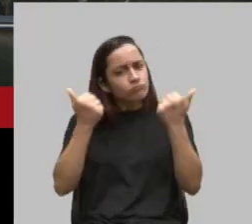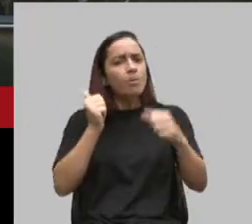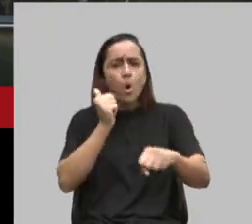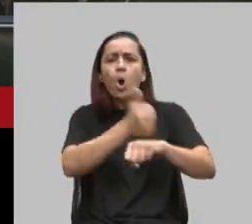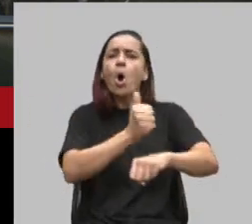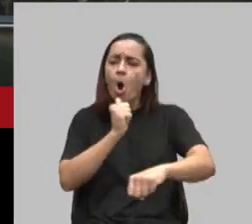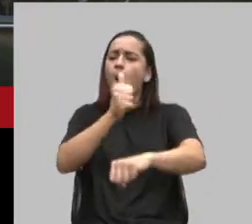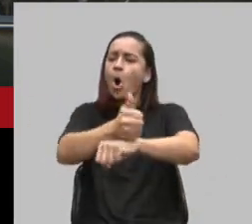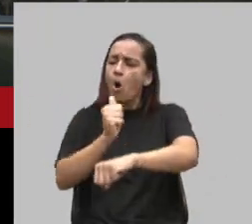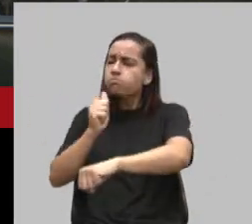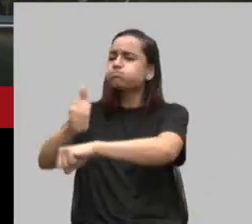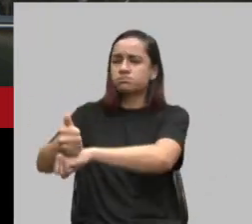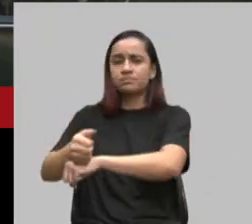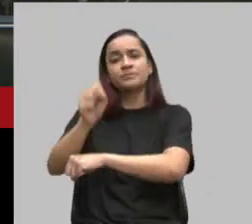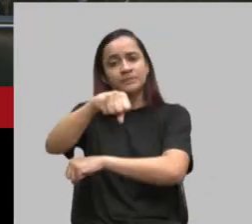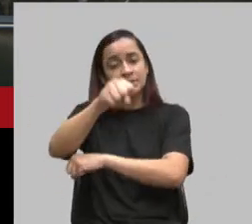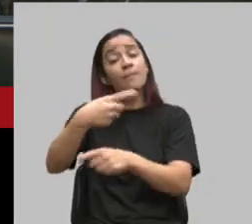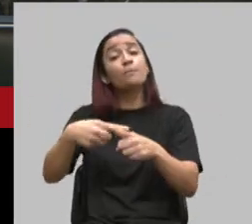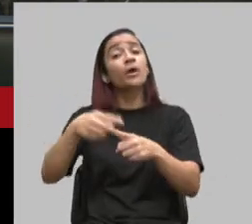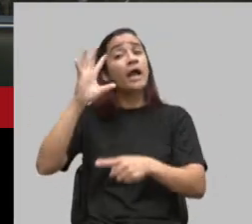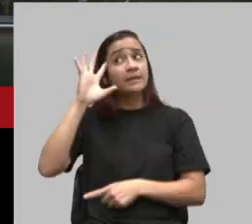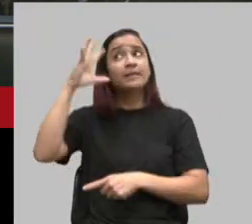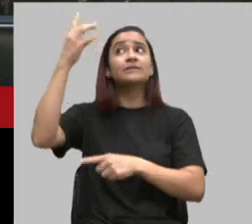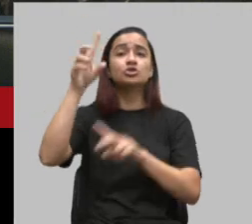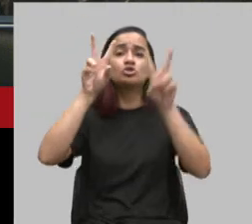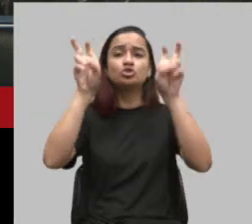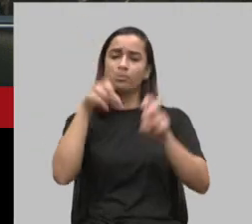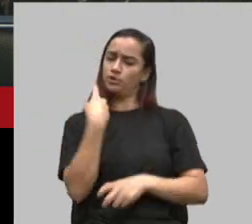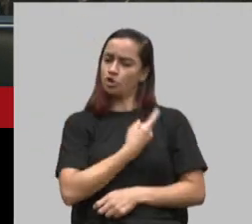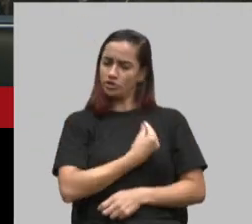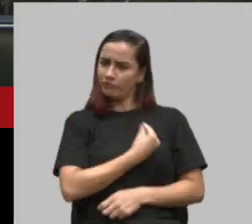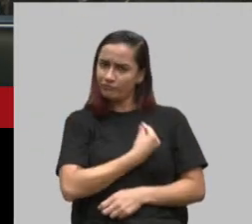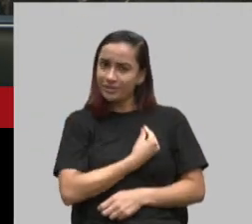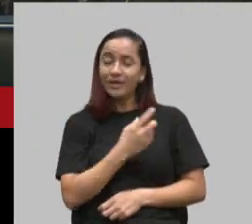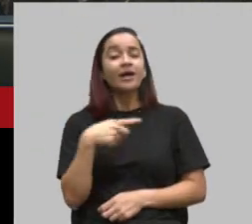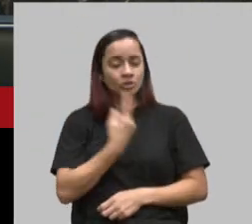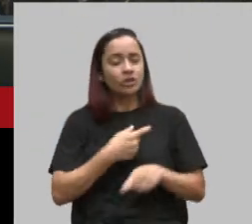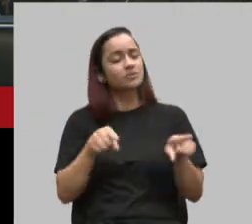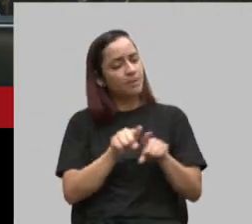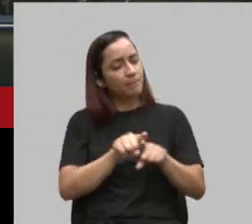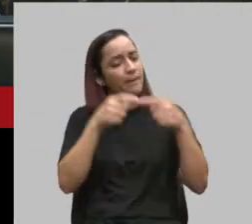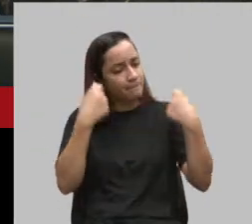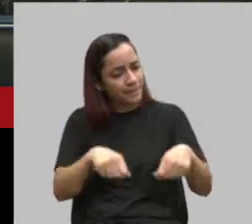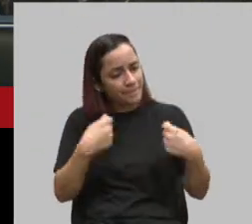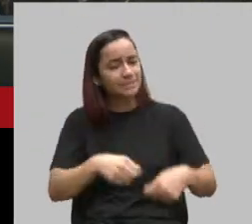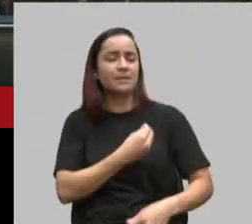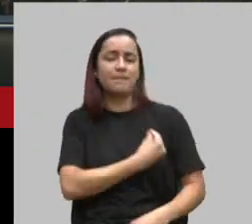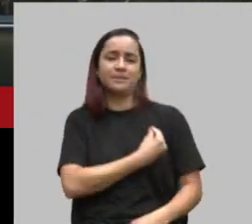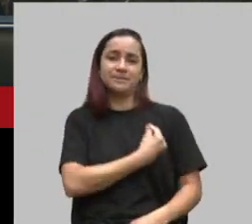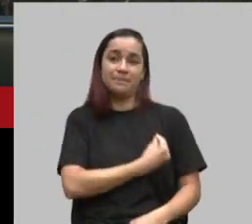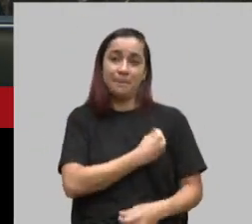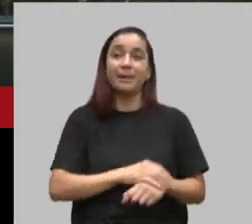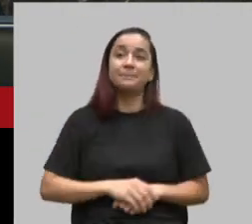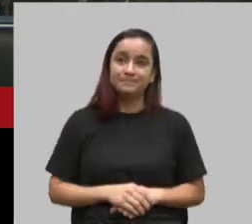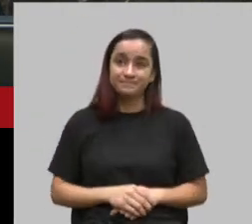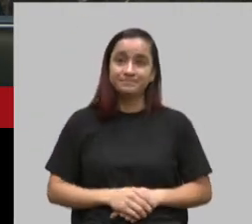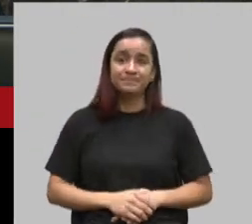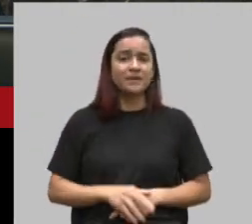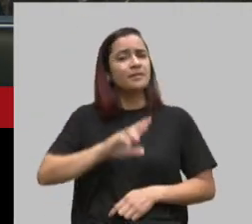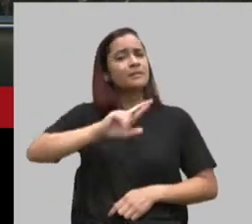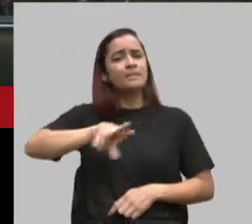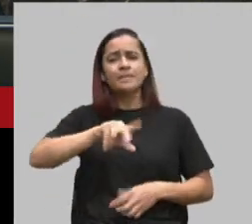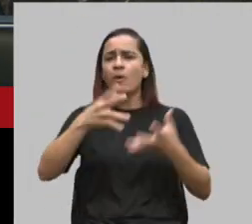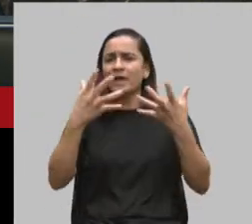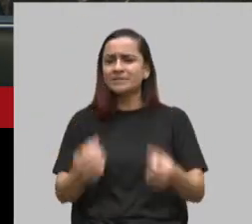decidir sobre a nossa vida a gente tem que est participando e eu vou um pouquinho mais além não aceitem serem